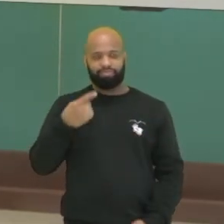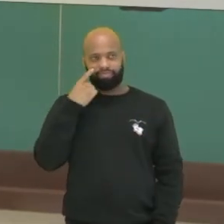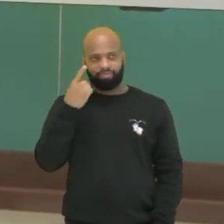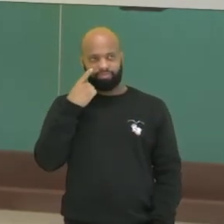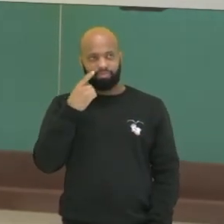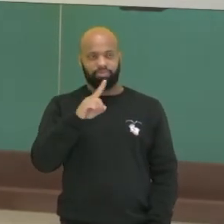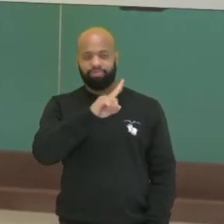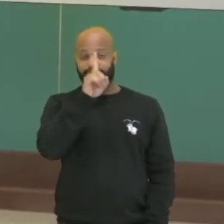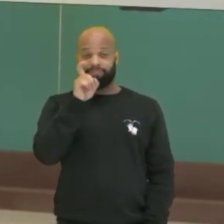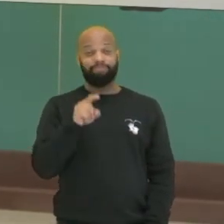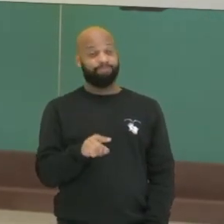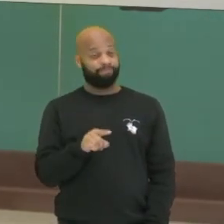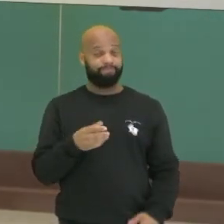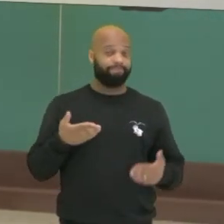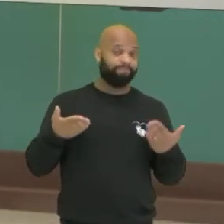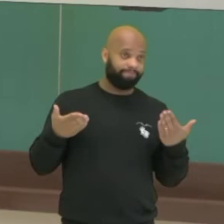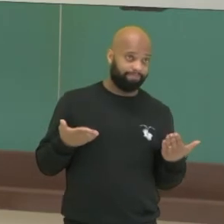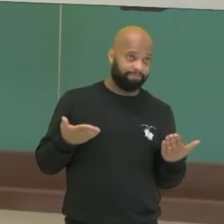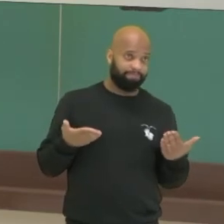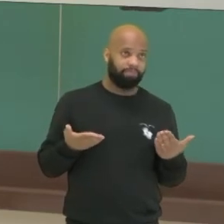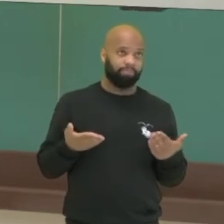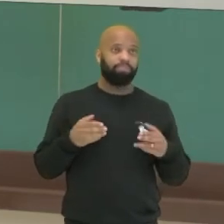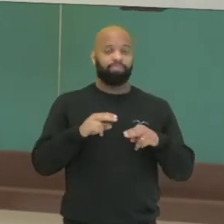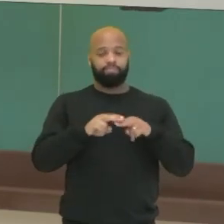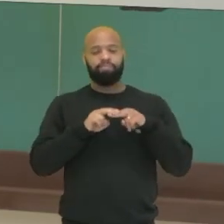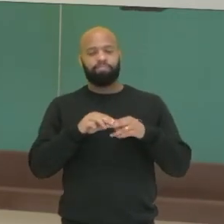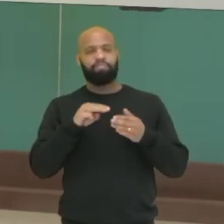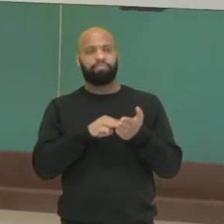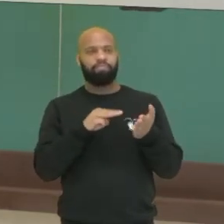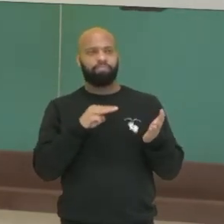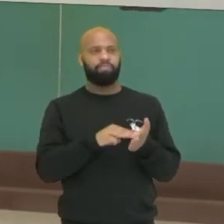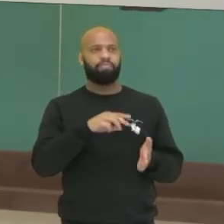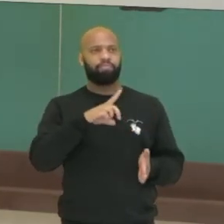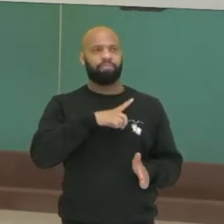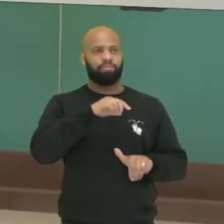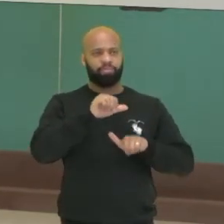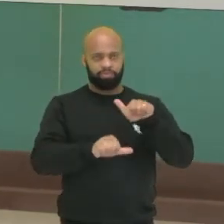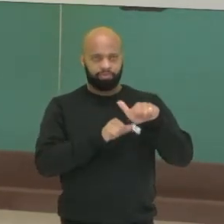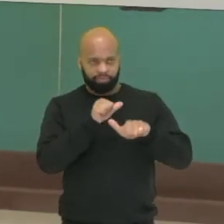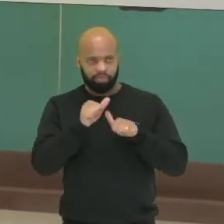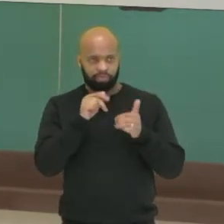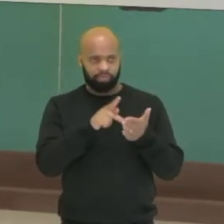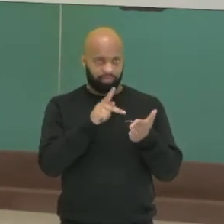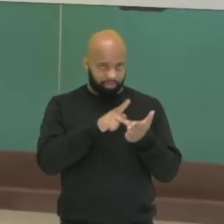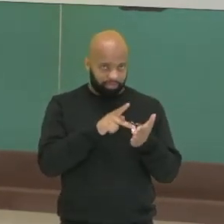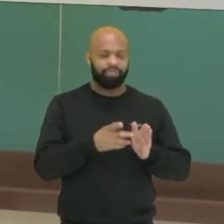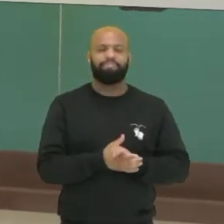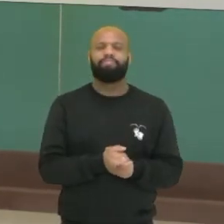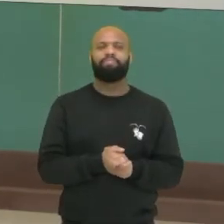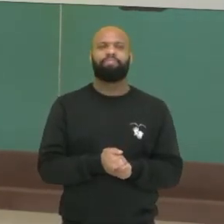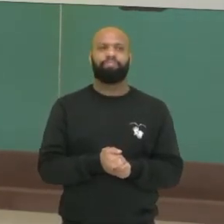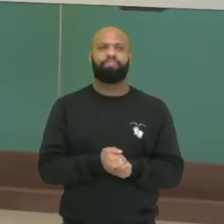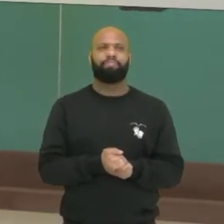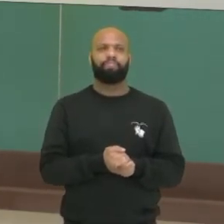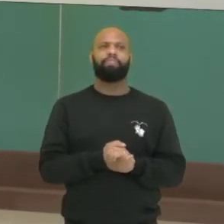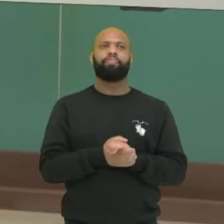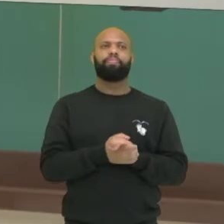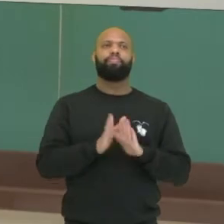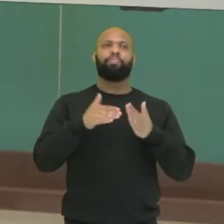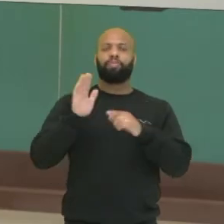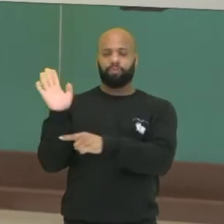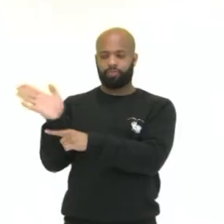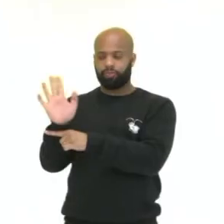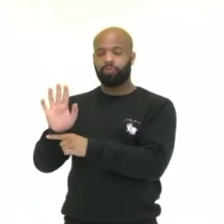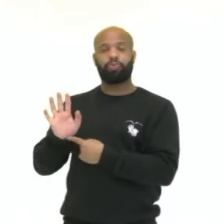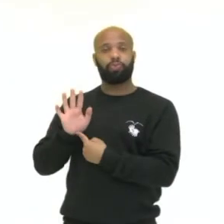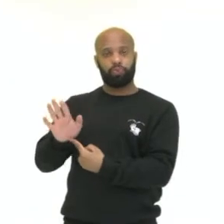será que, nesse sentido, teve essa mudança mesmo? Continuando lá. O filme traz um menino